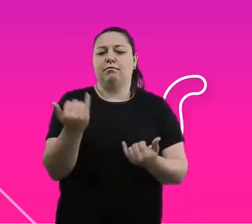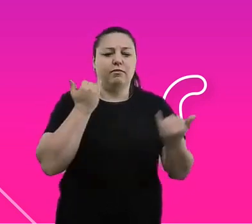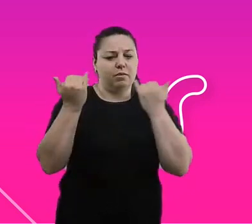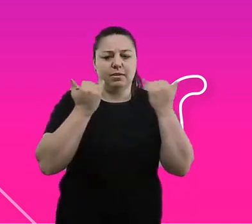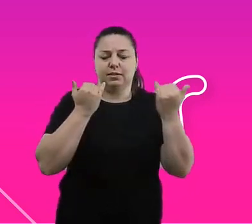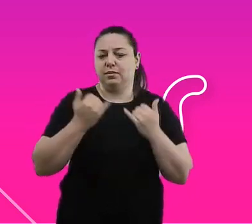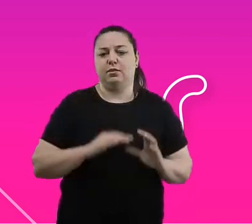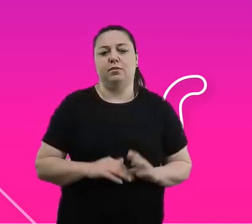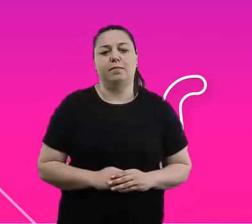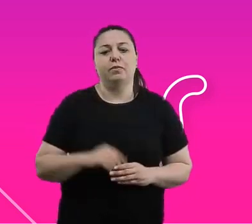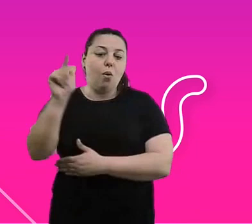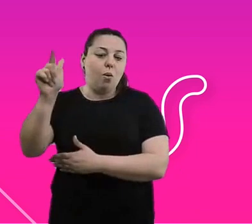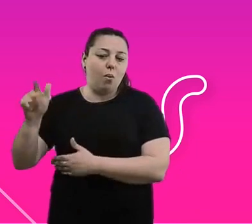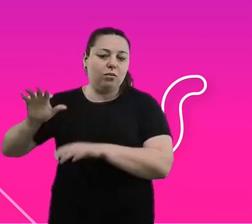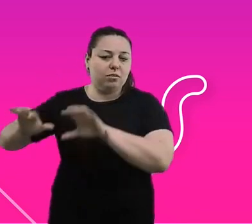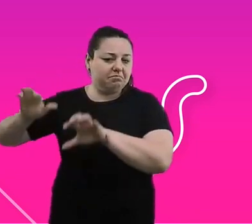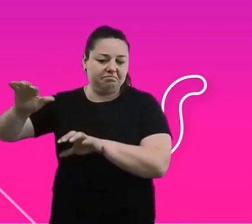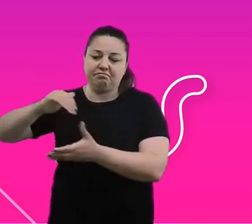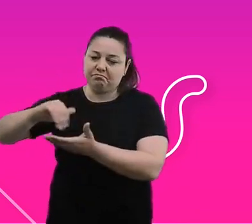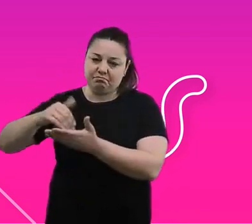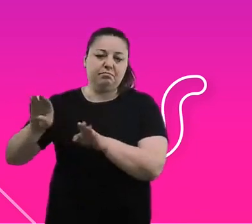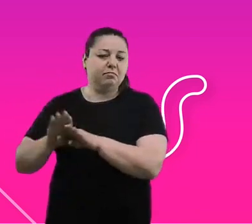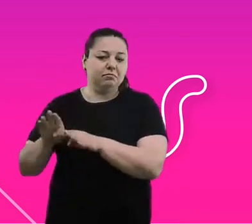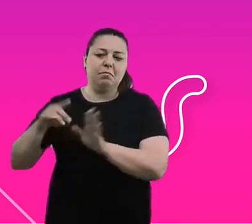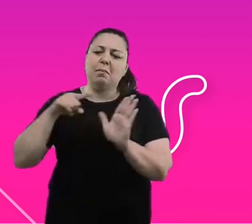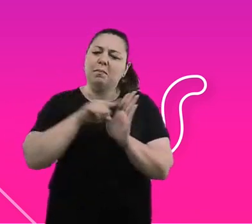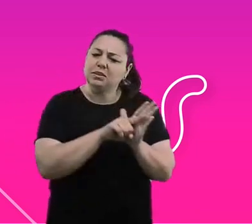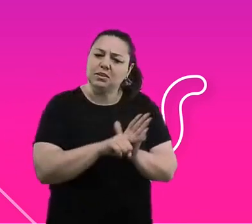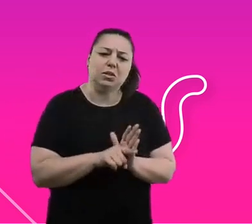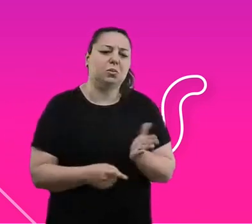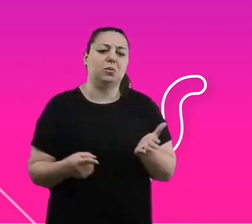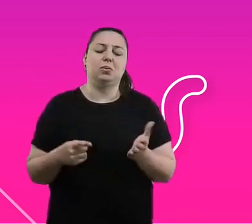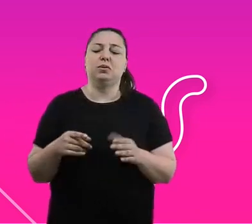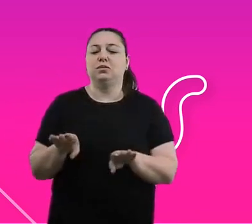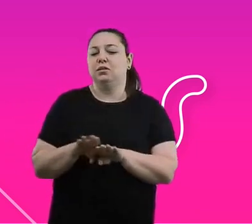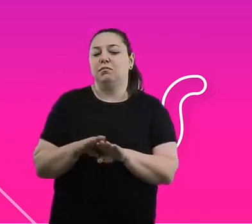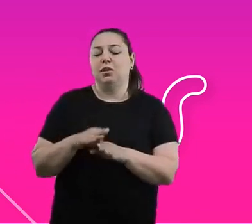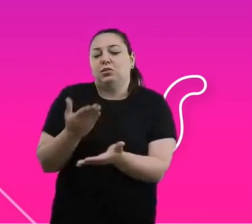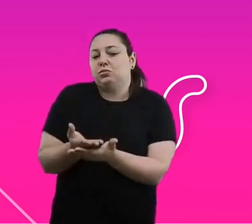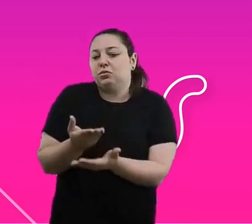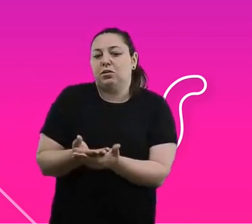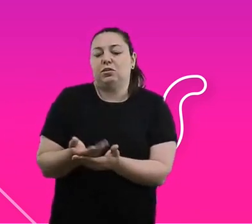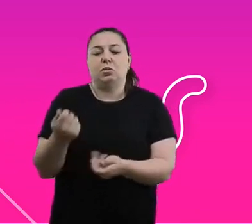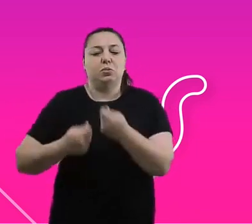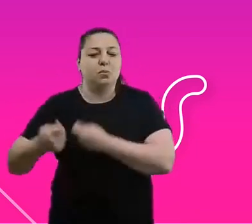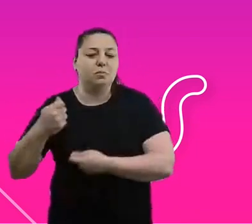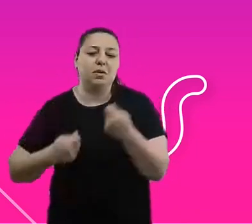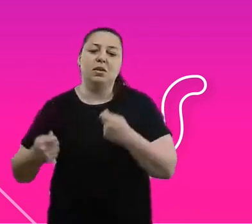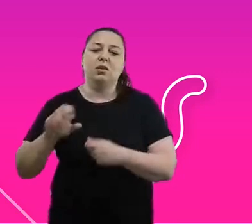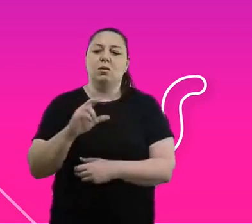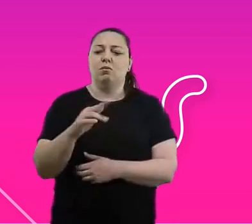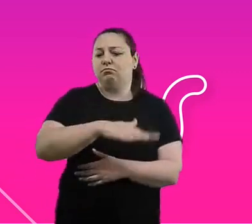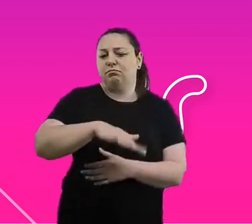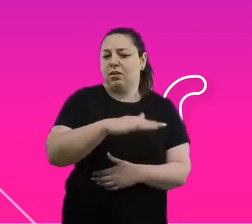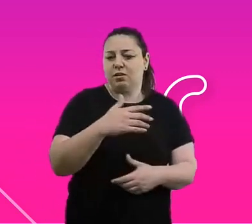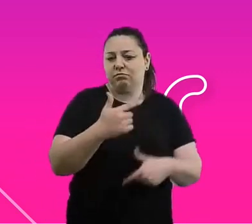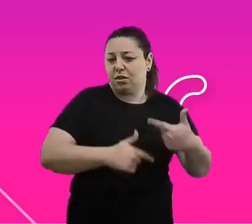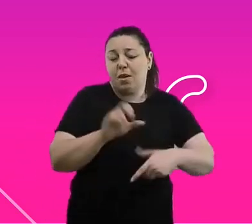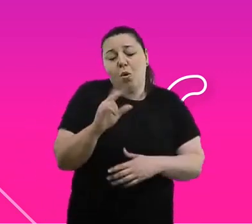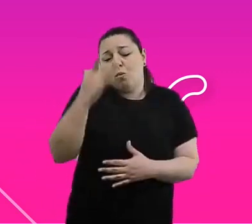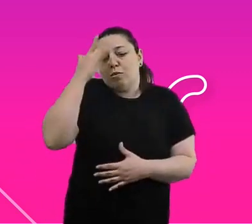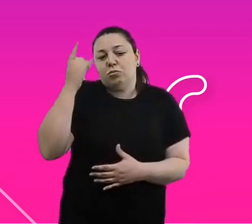extrai um relatório do CAGED para poder analisar, poder estudar. E isso é muito interessante para os nossos colegas